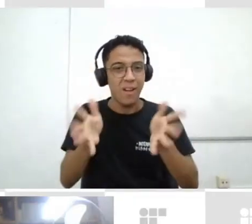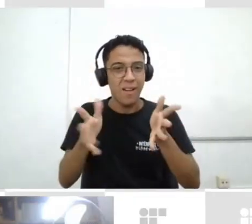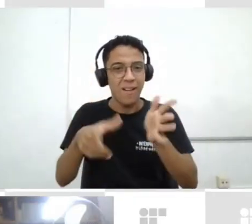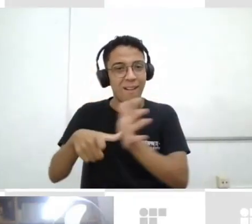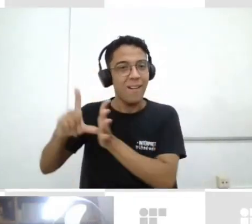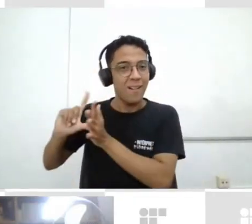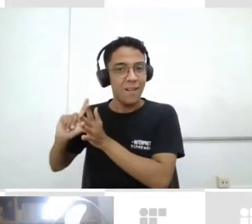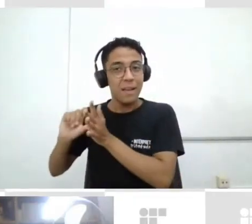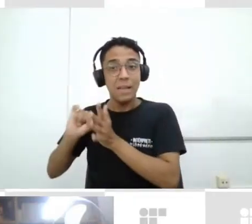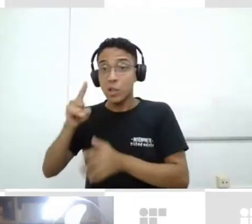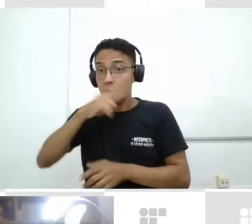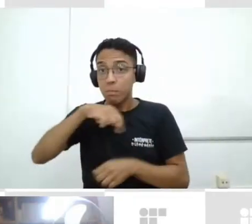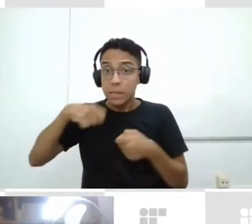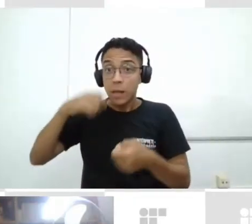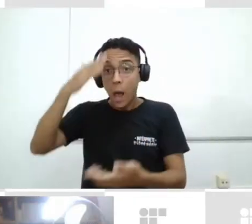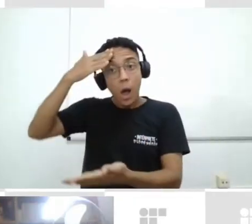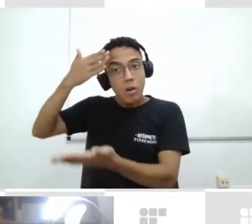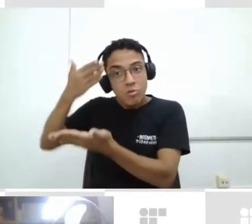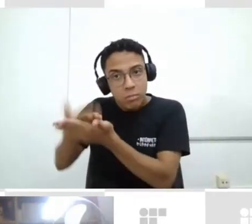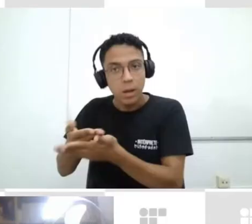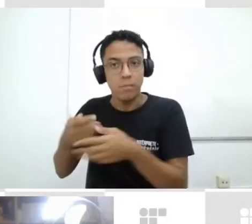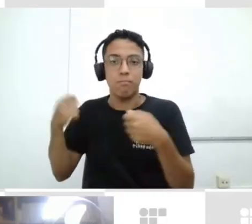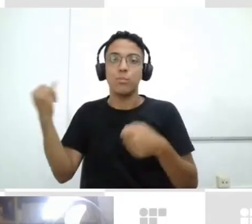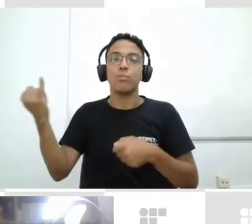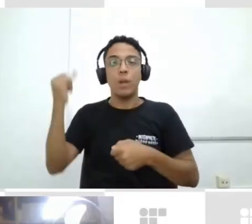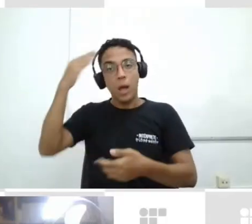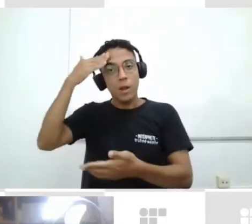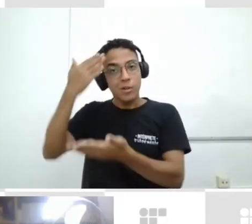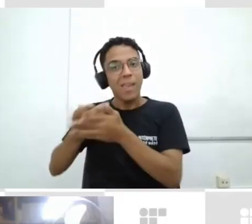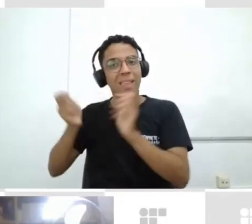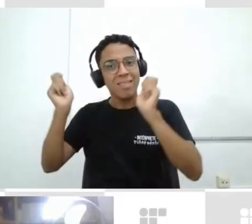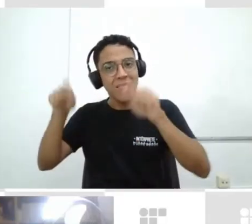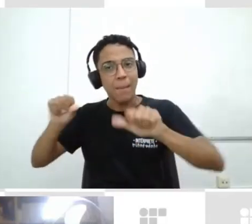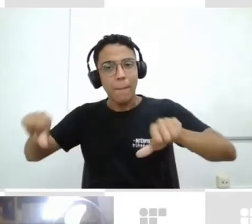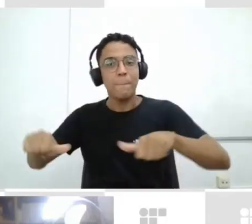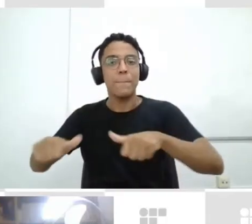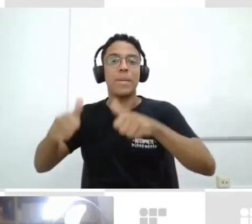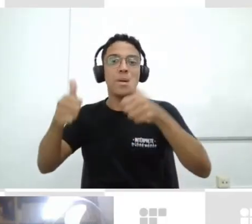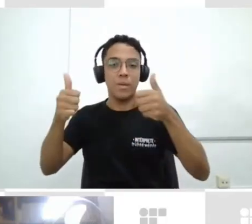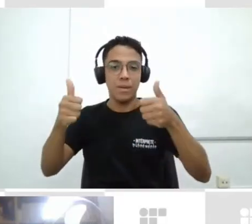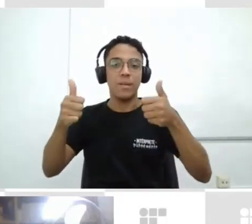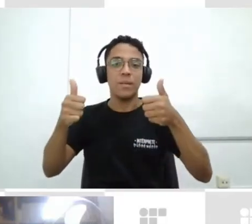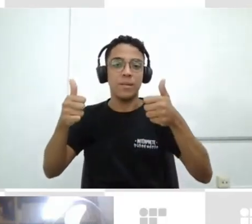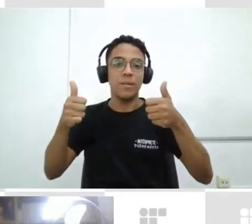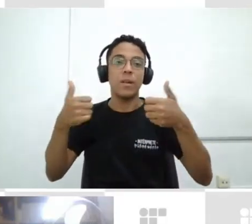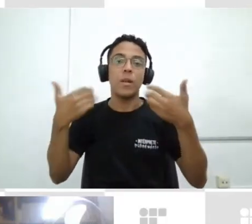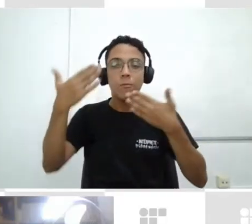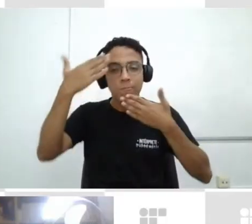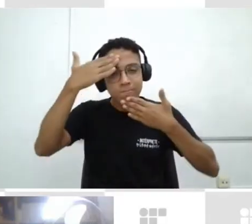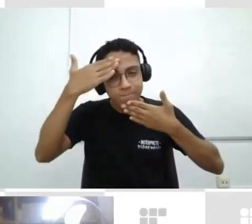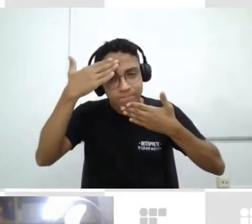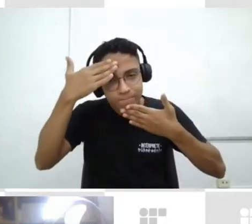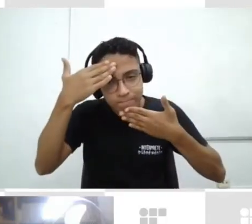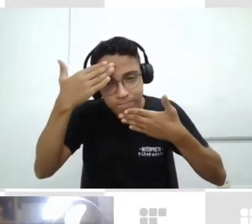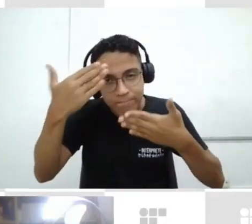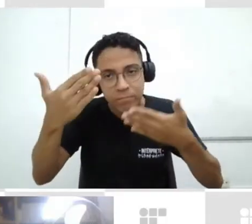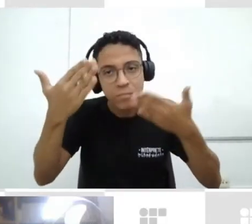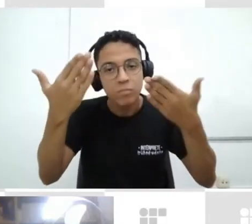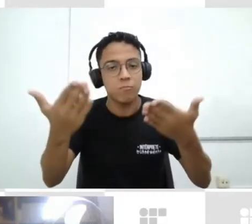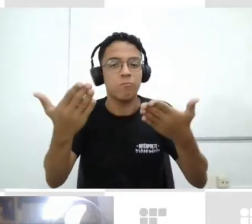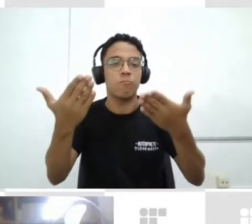não acreditar nisso, então não há mais nada a ser feito, né? Então, eu agradeço imensamente ao